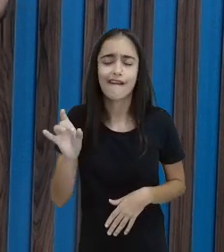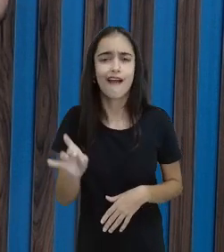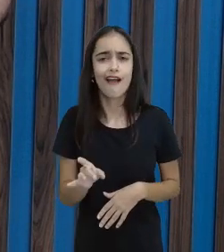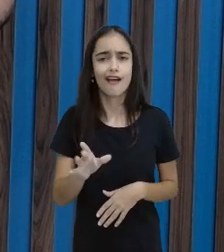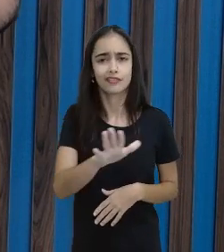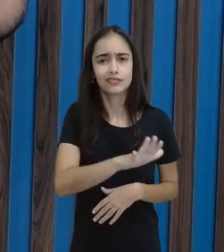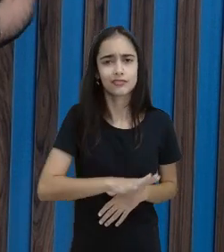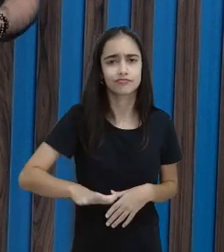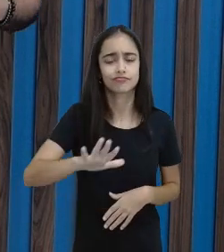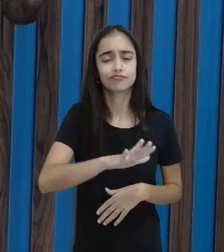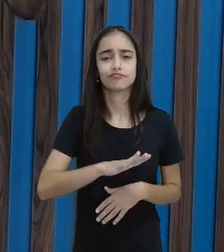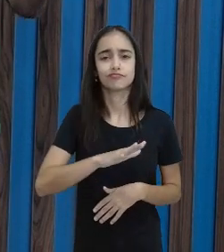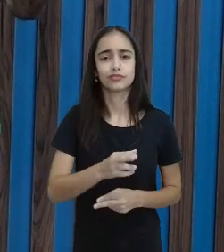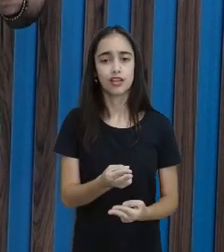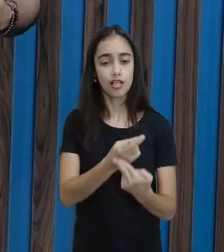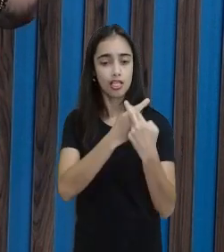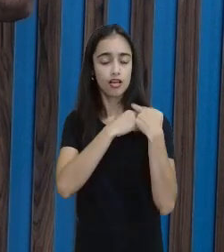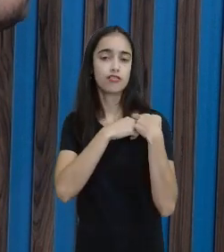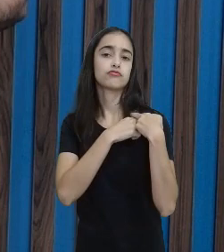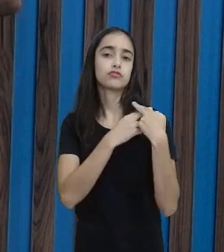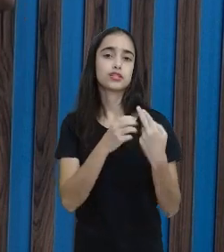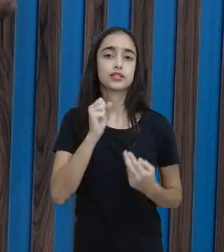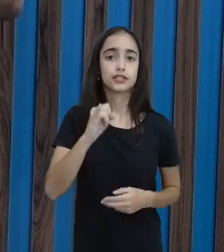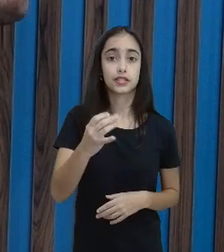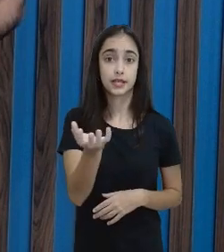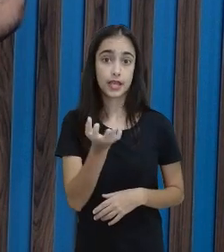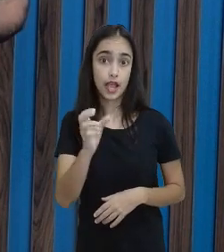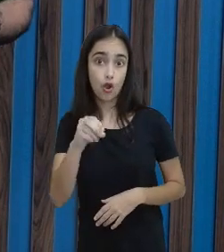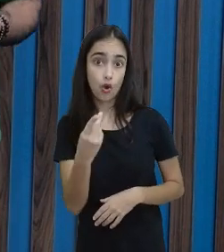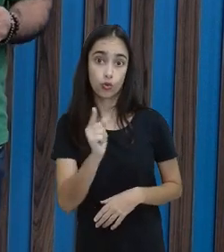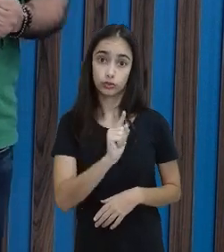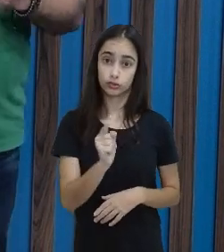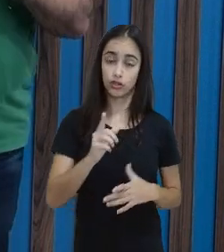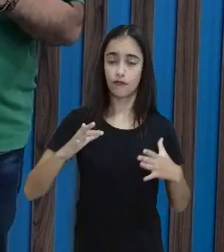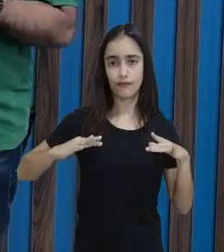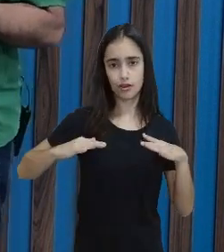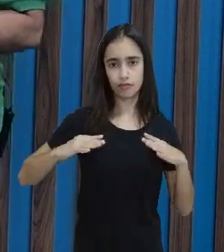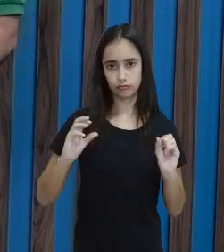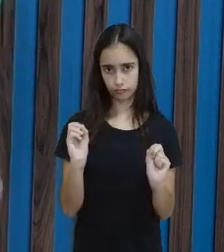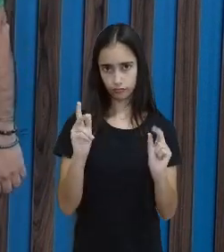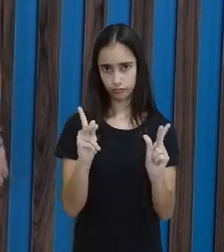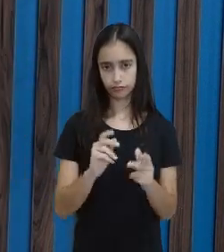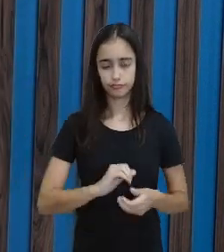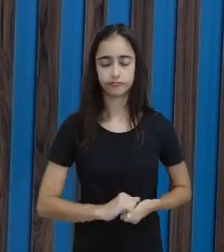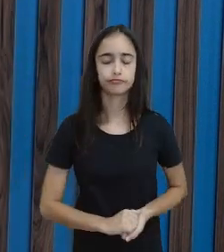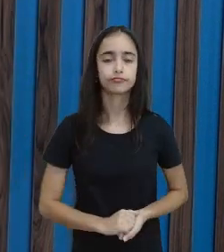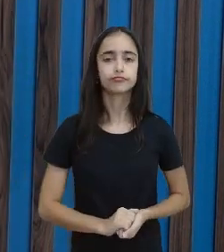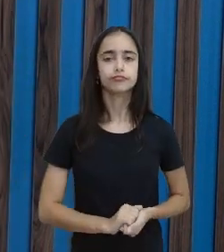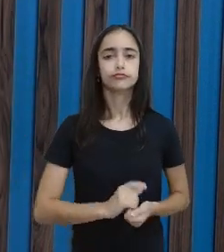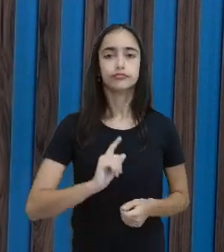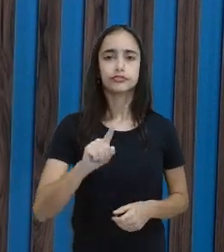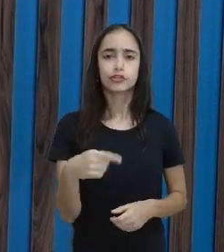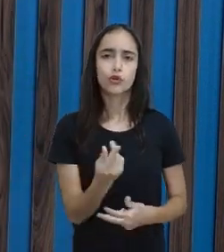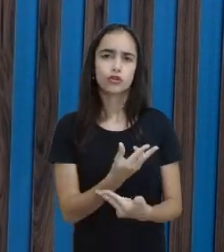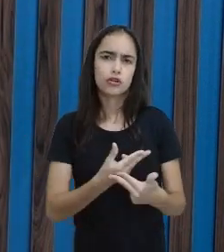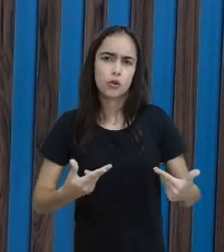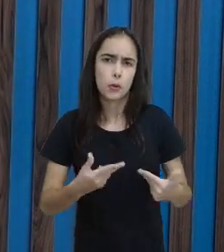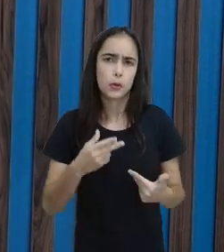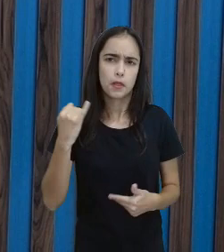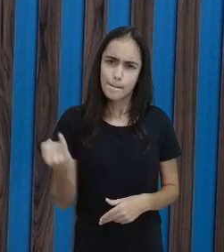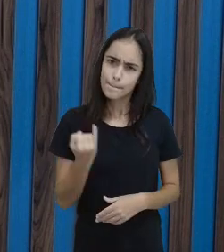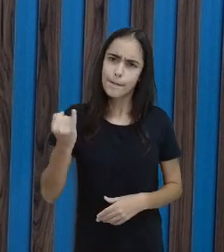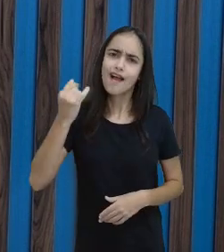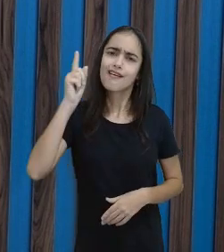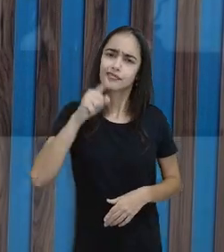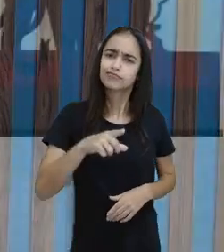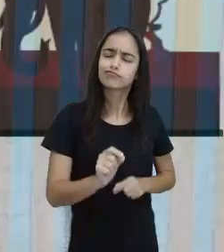daqueles referidos estados adotarem ou não a data como um feriado. Okay? Outra questão importante,